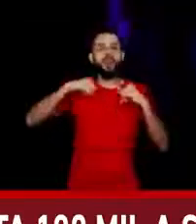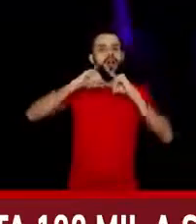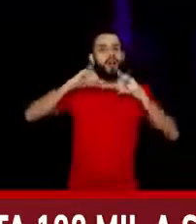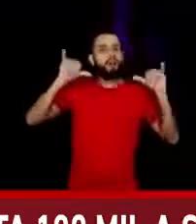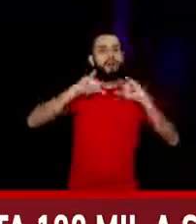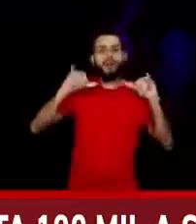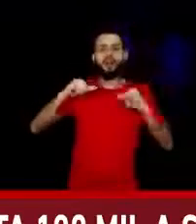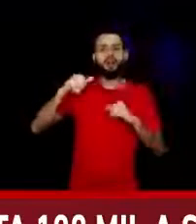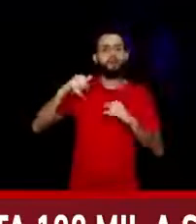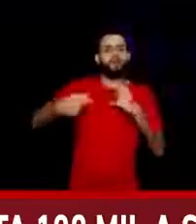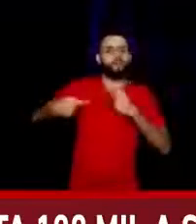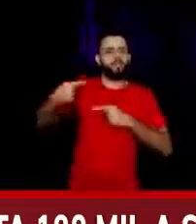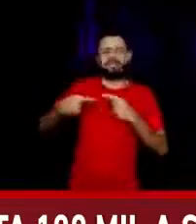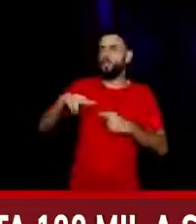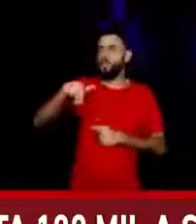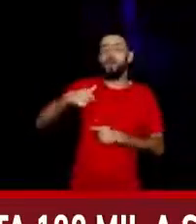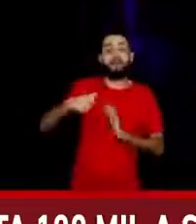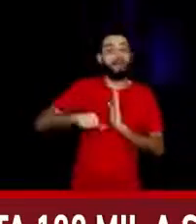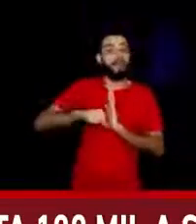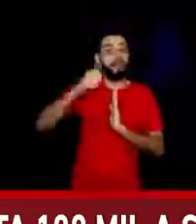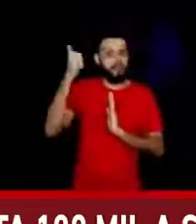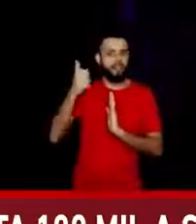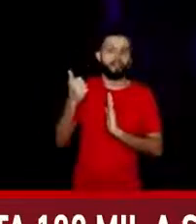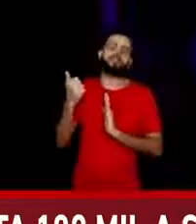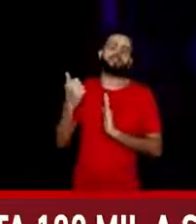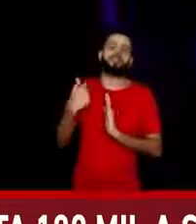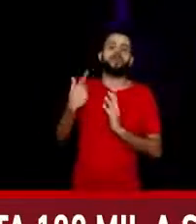que eu faço contra e a favor de